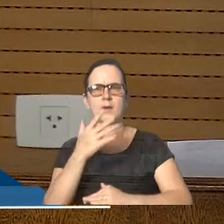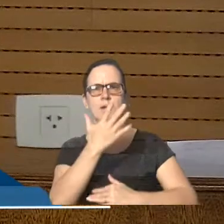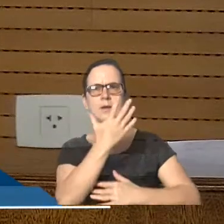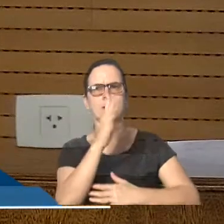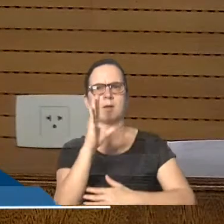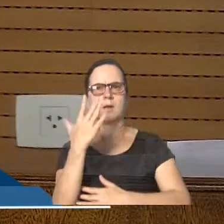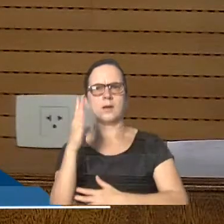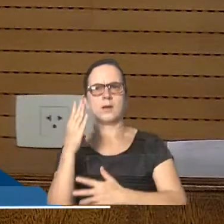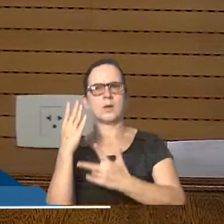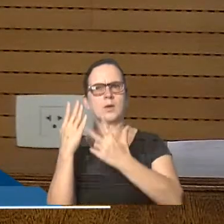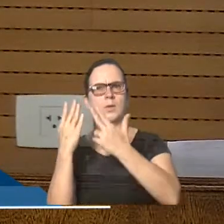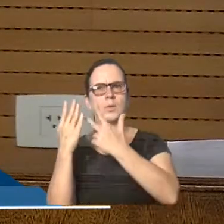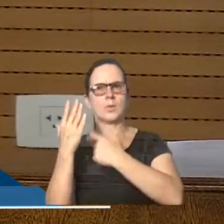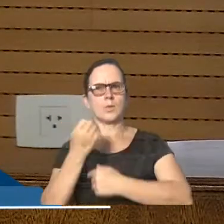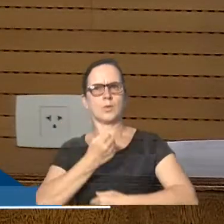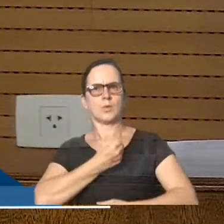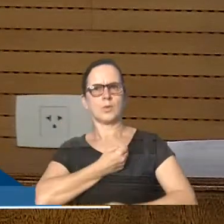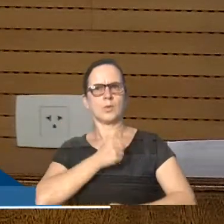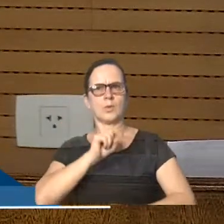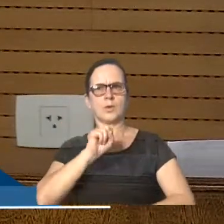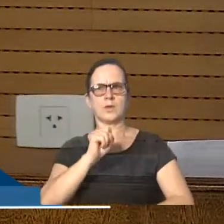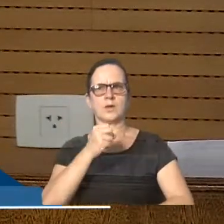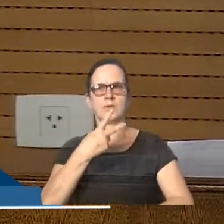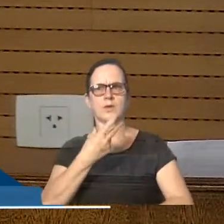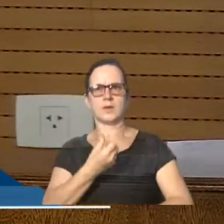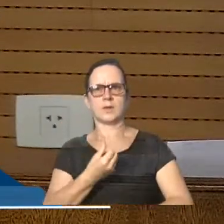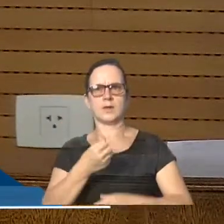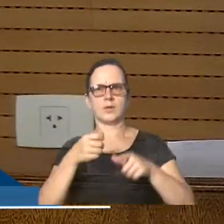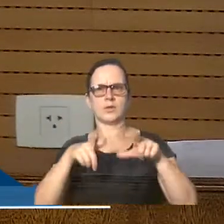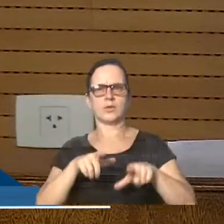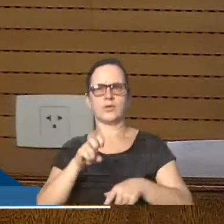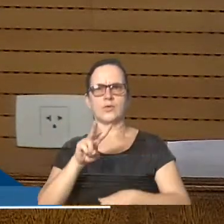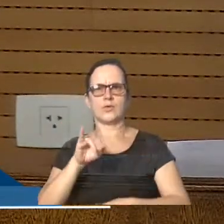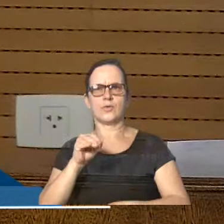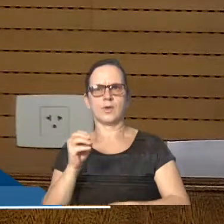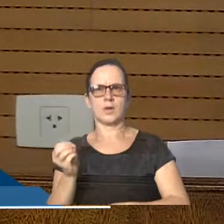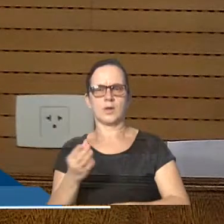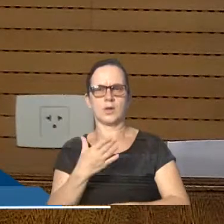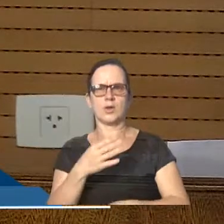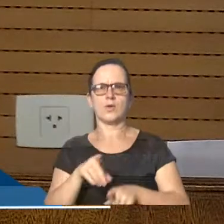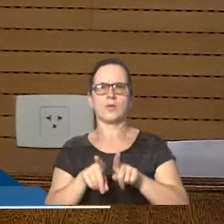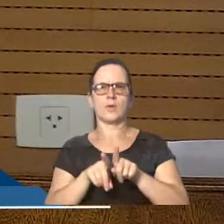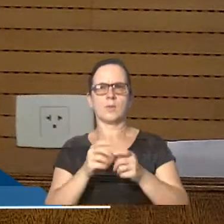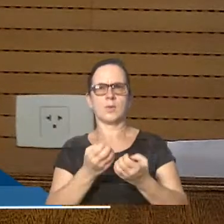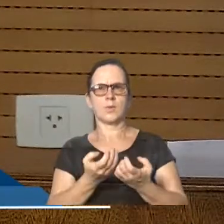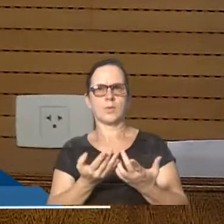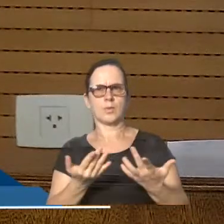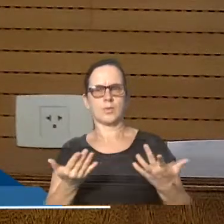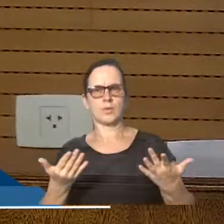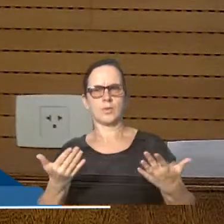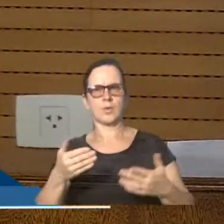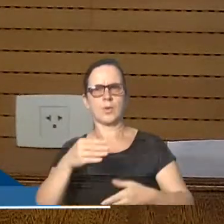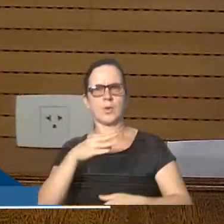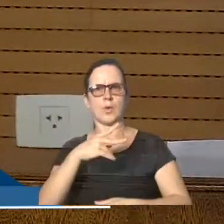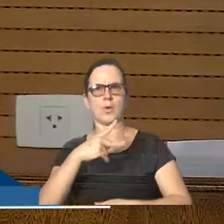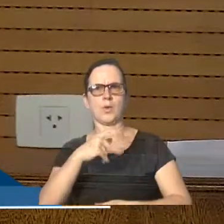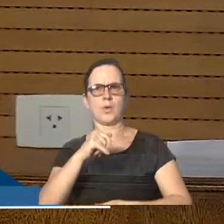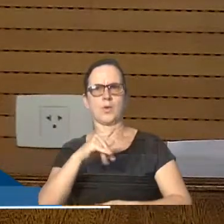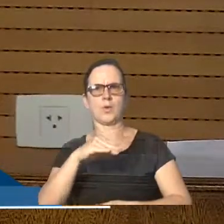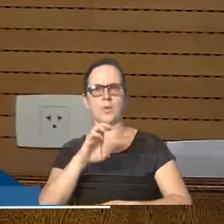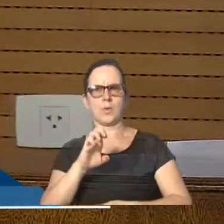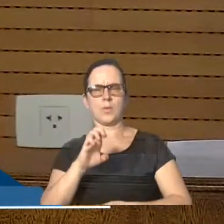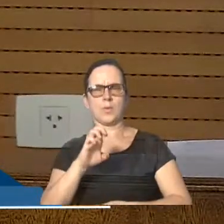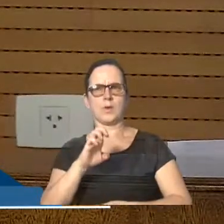Avenida Nações Unidas, em frente ao número 826, na Vila Nova. Manutenção do leito carroçado na rua Padre Nivaldo Vicente dos